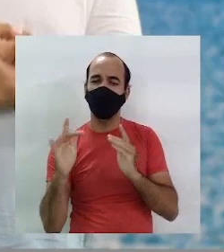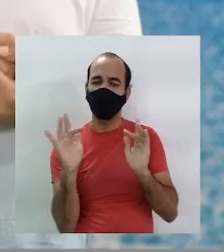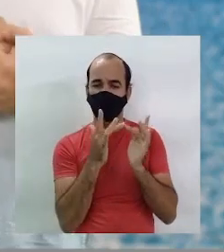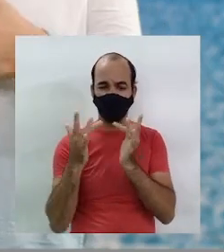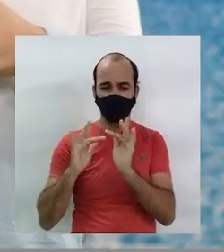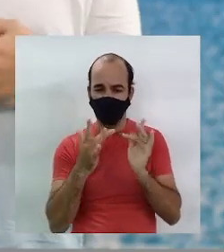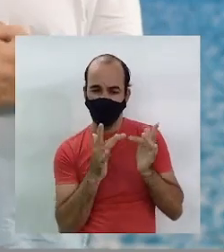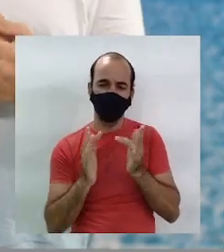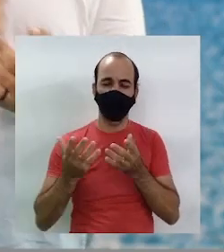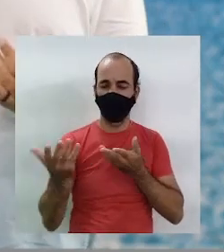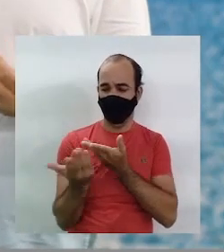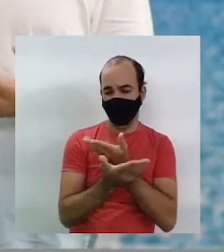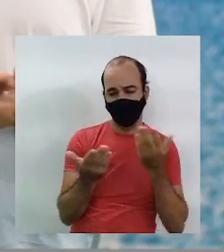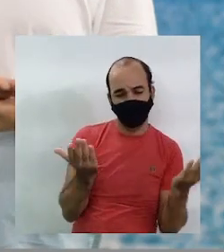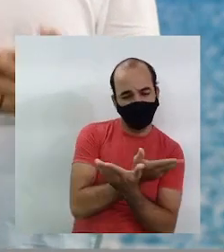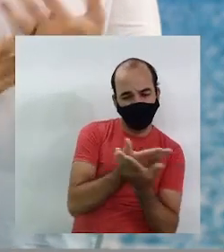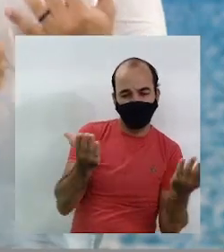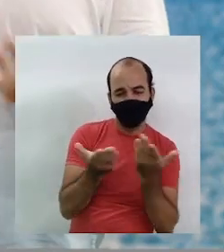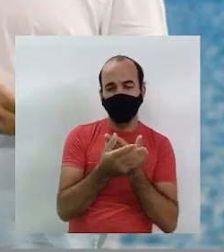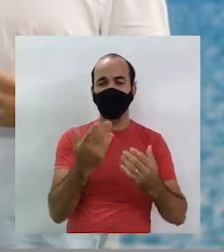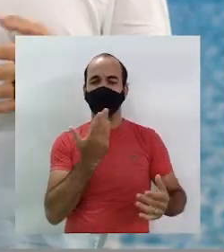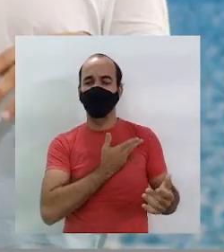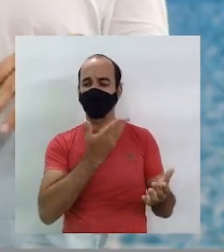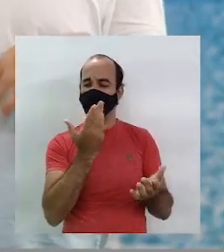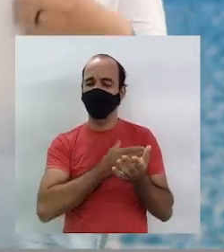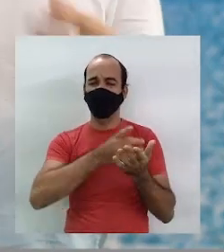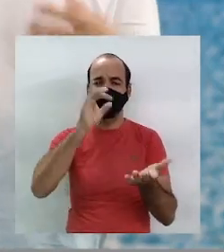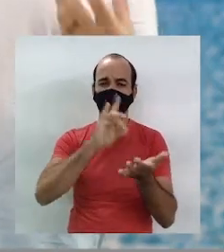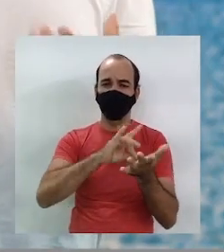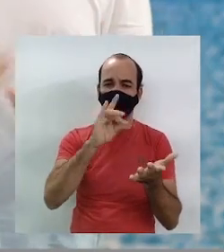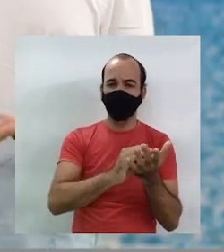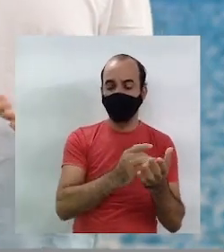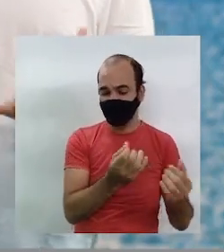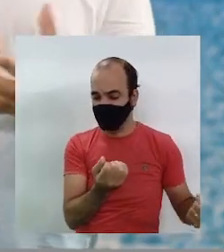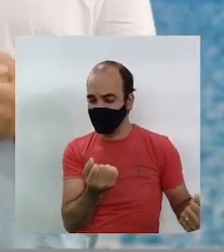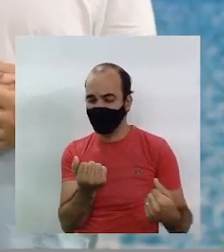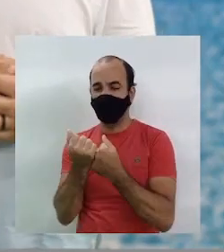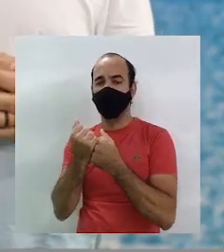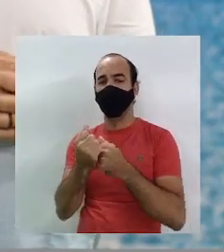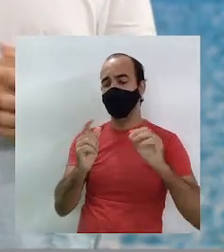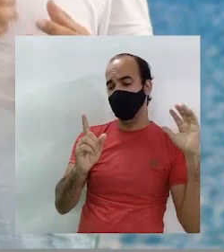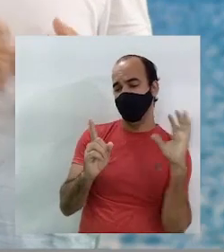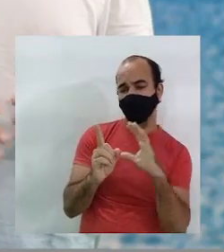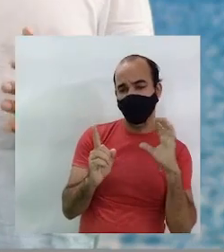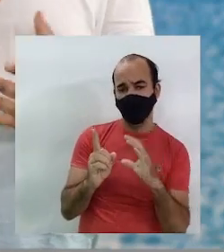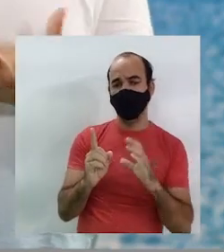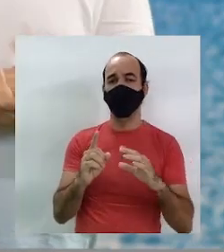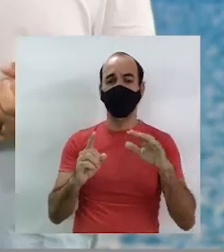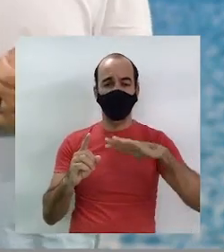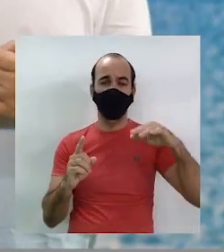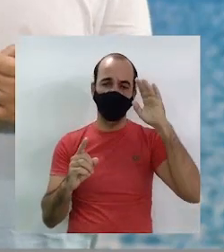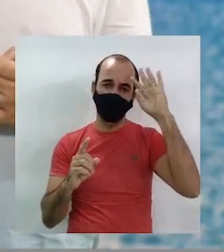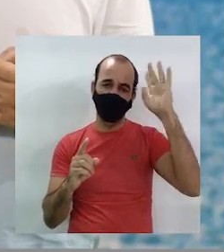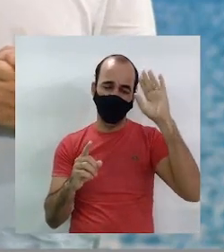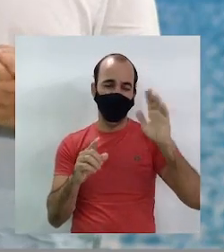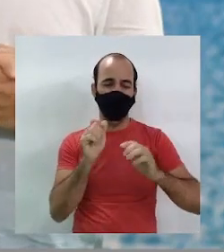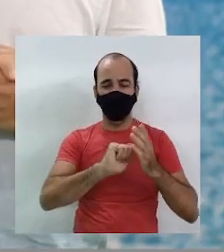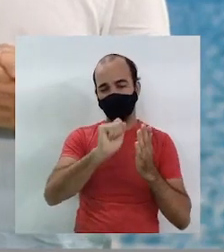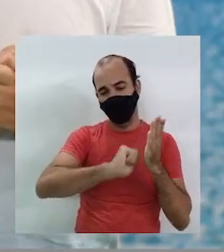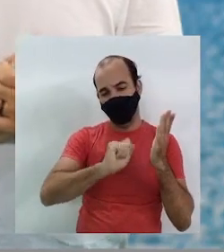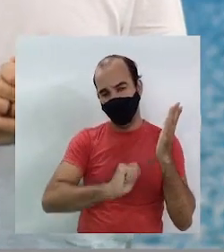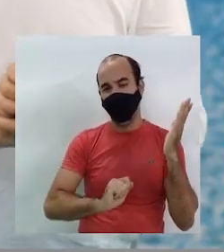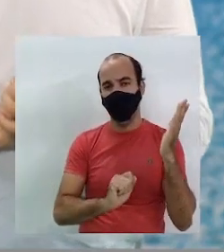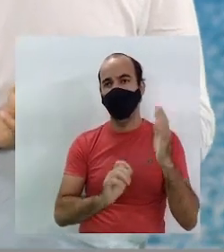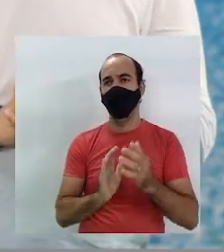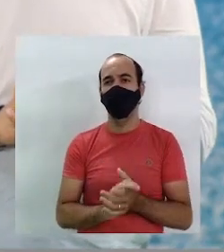um grande amigo e uma pessoa que impulsionou muito o Francisco Brenan dentro do seu trabalho artístico.